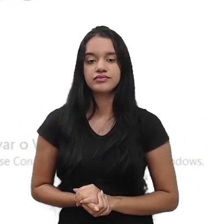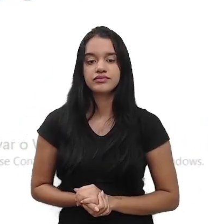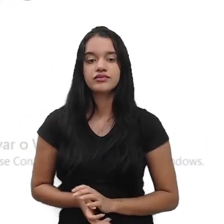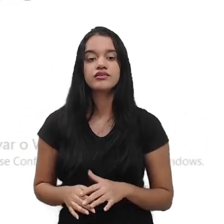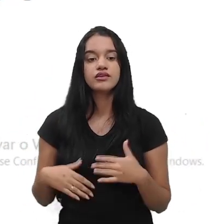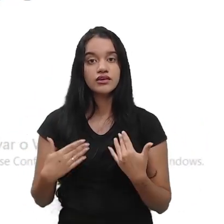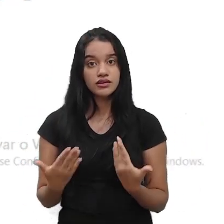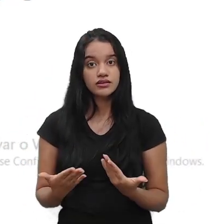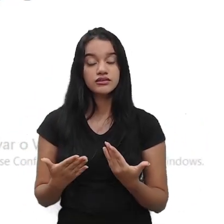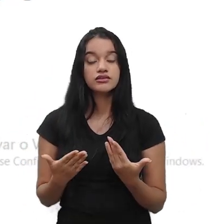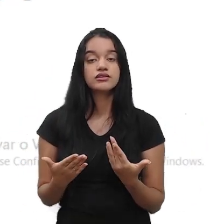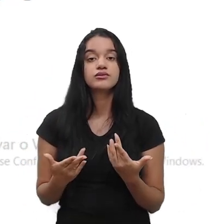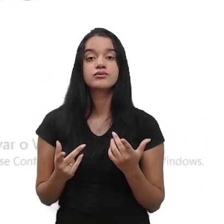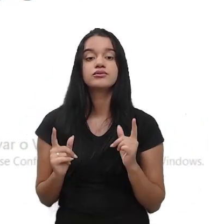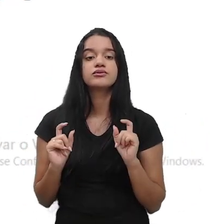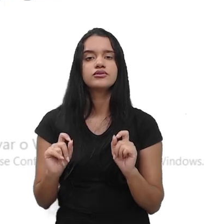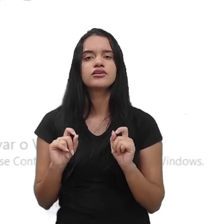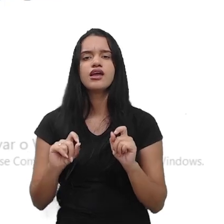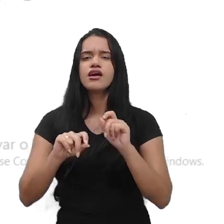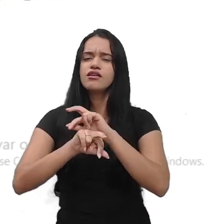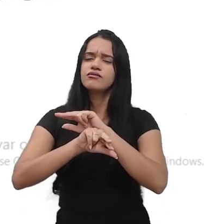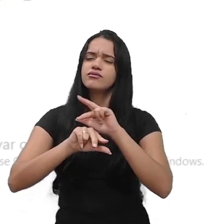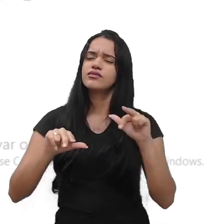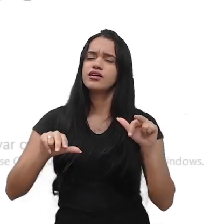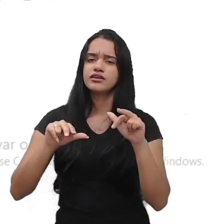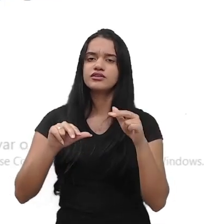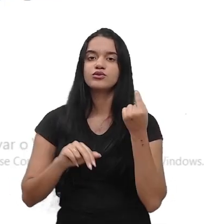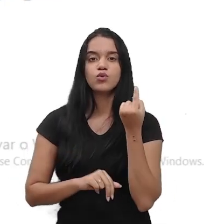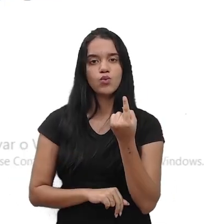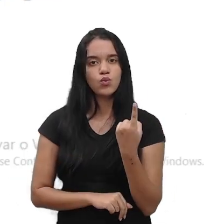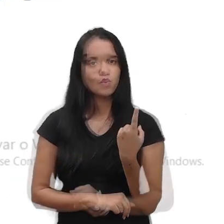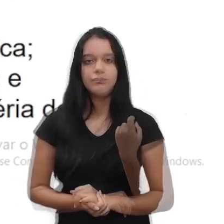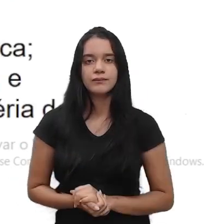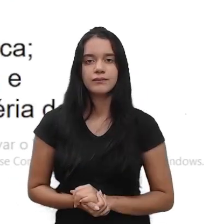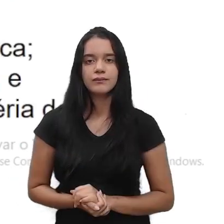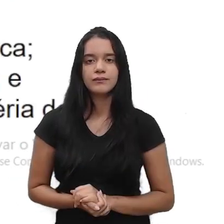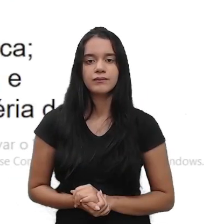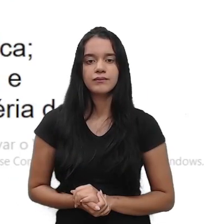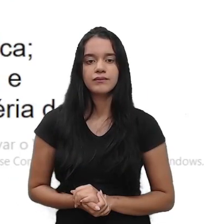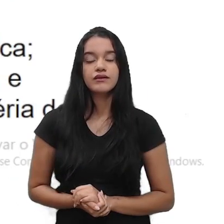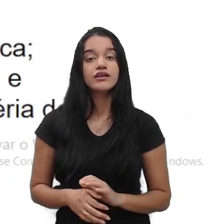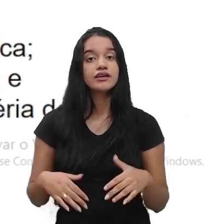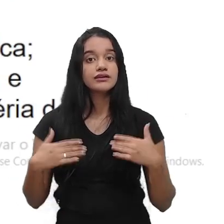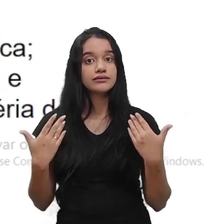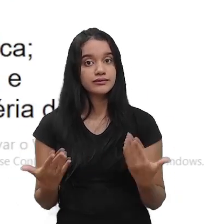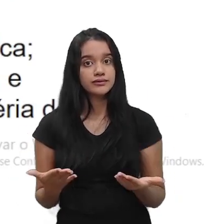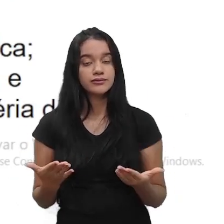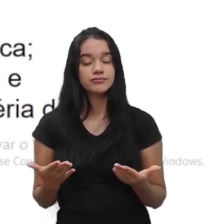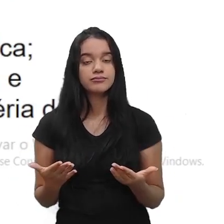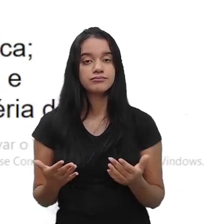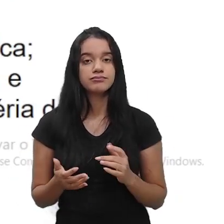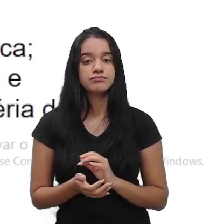Então, são vários equipamentos em um único só. Então,